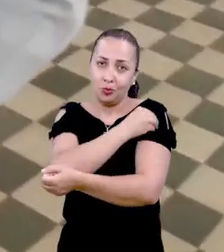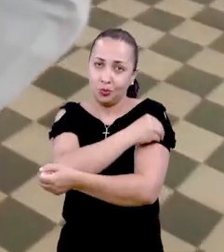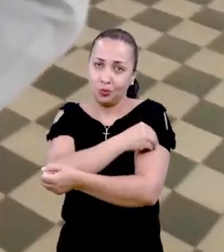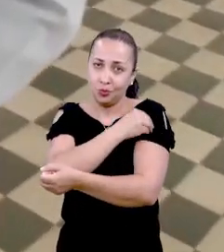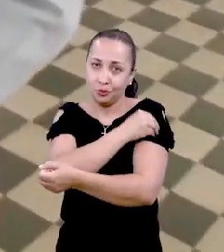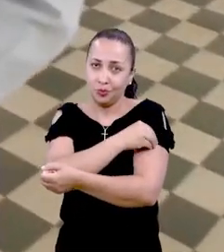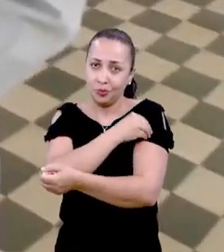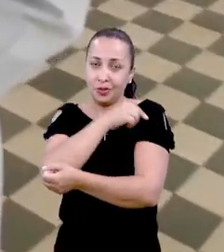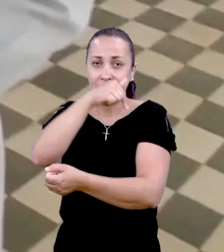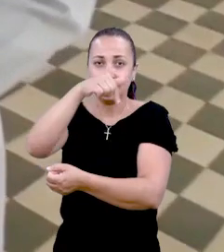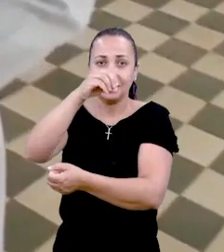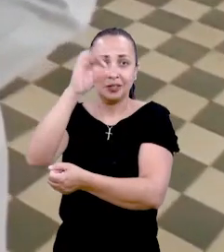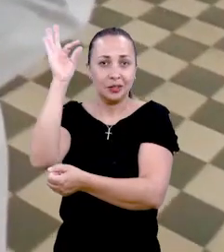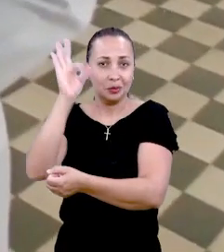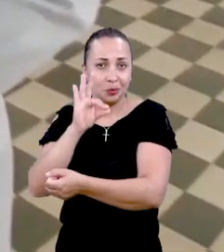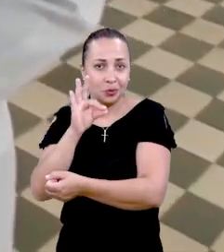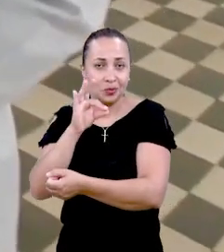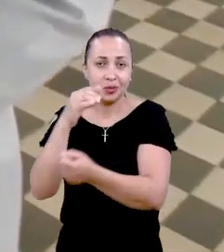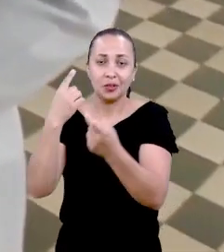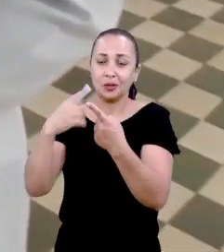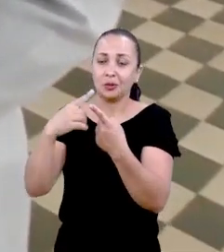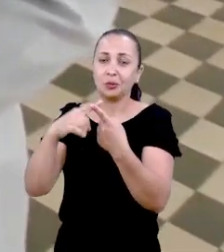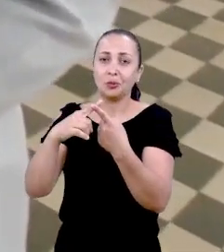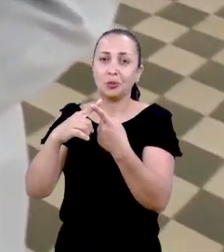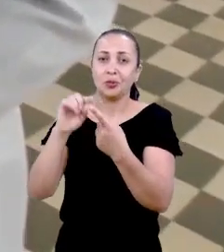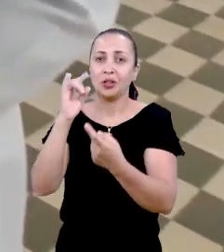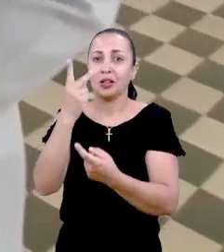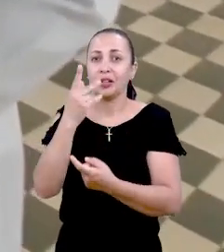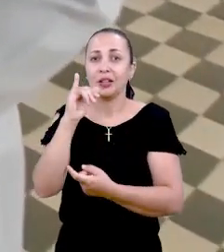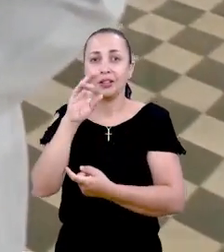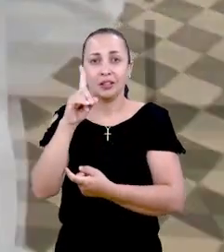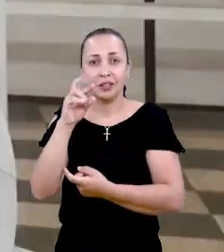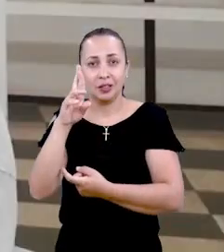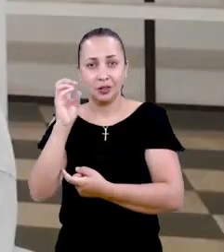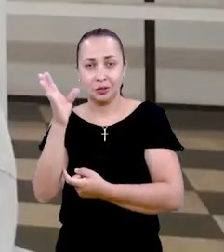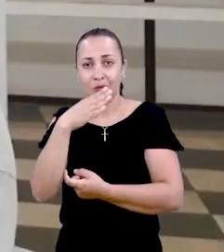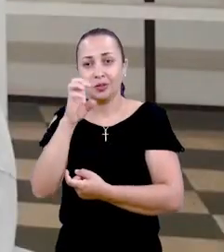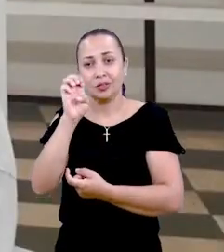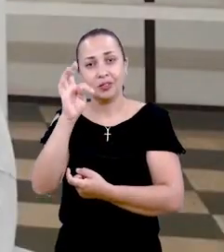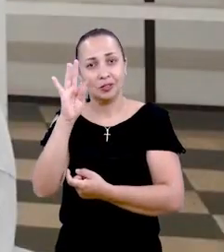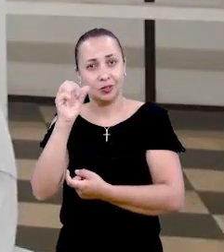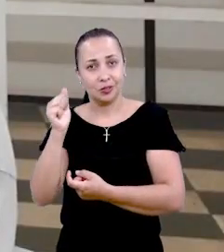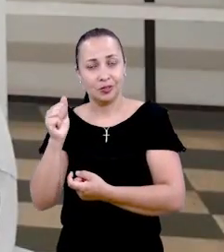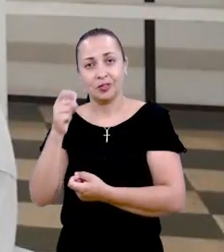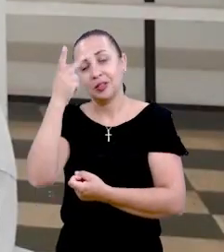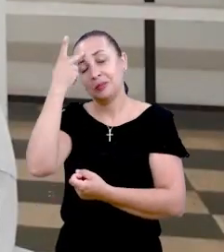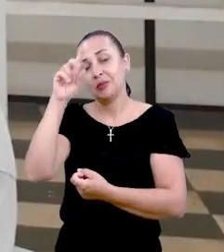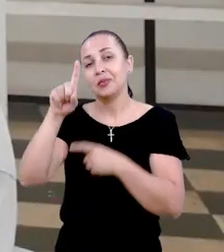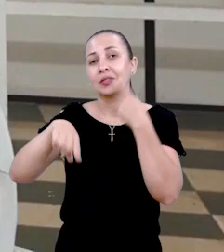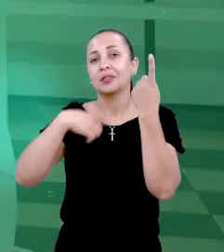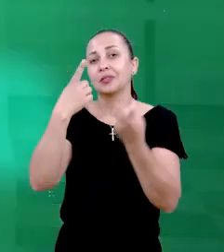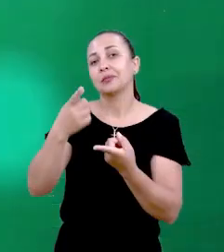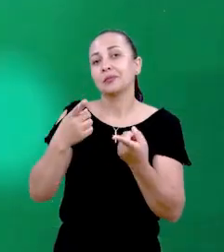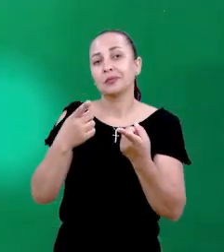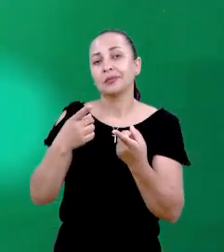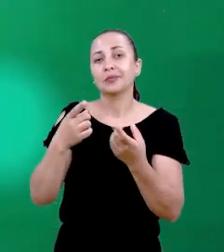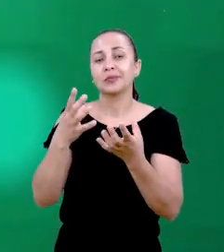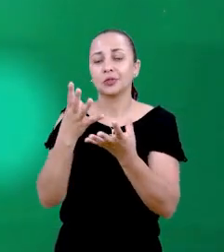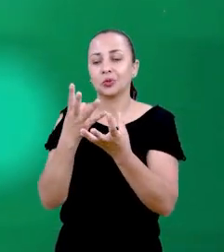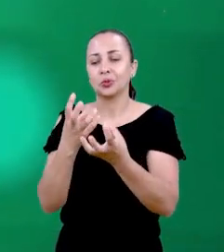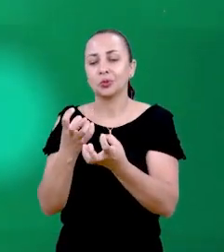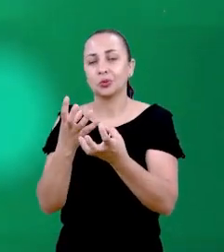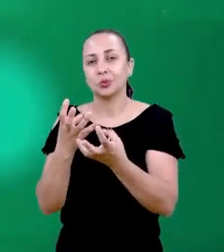tá? Álcool 70, porque aí é uma substância hidroetílica, e para poder depois ser filtrado.